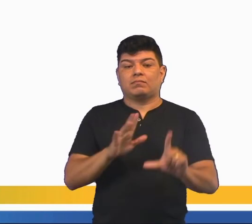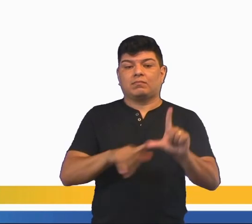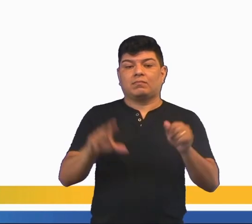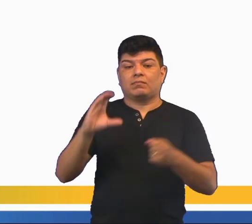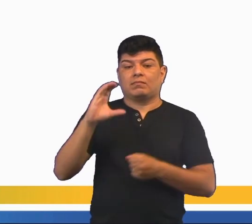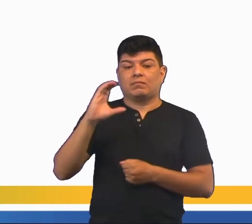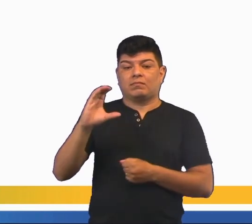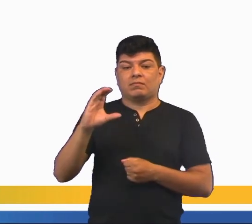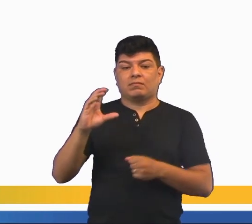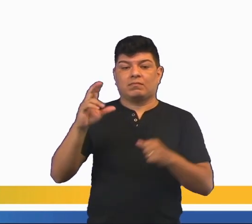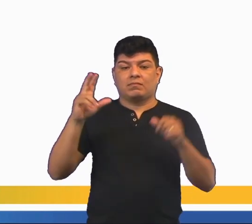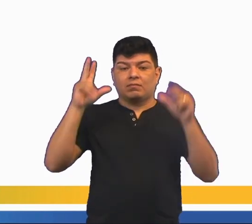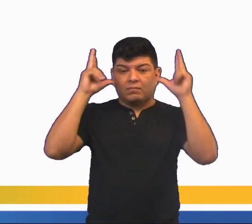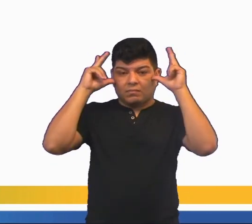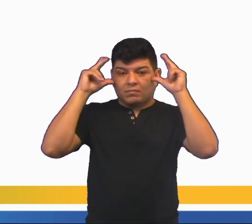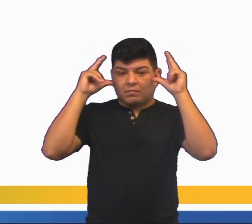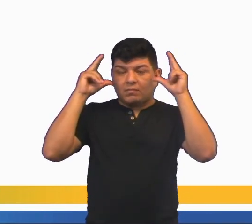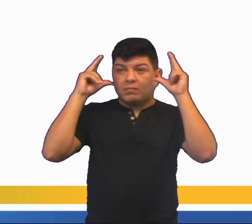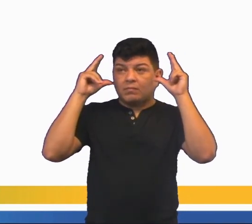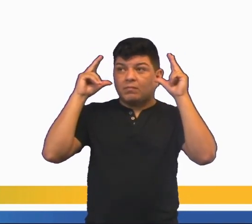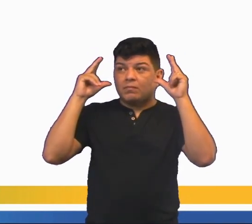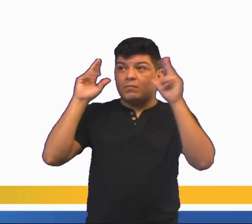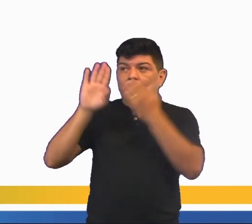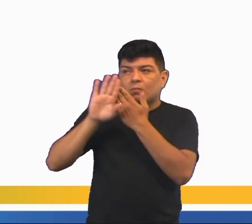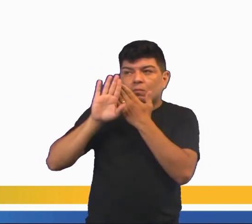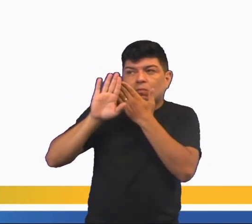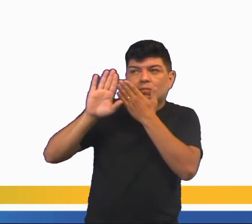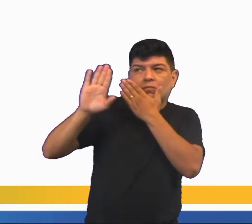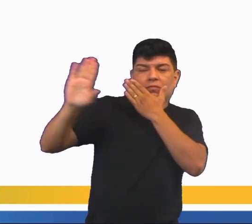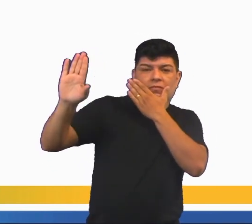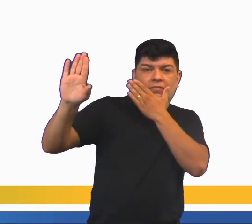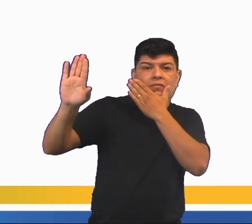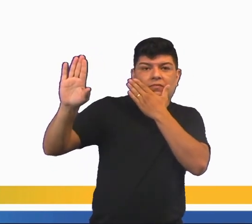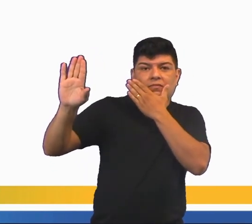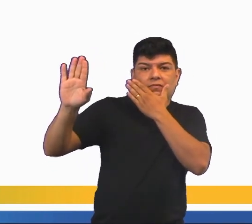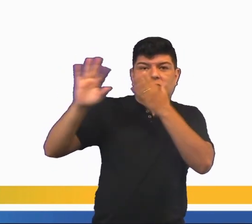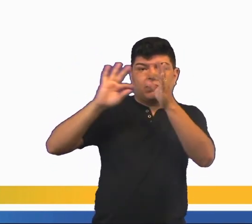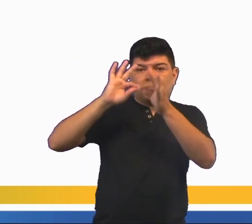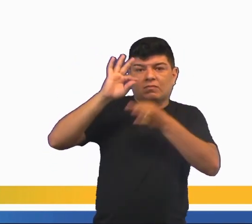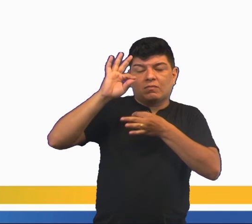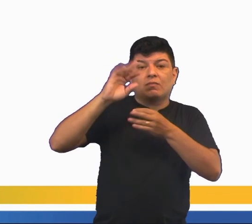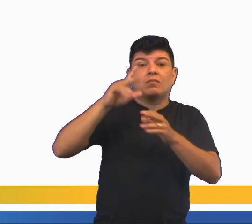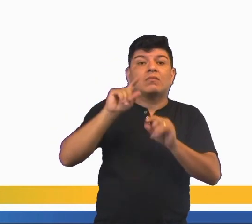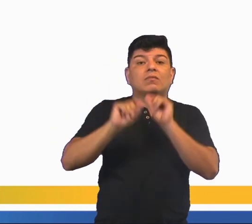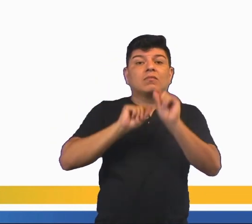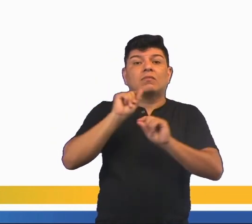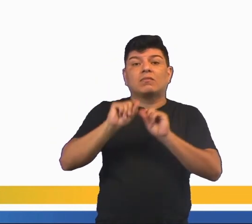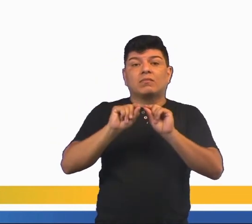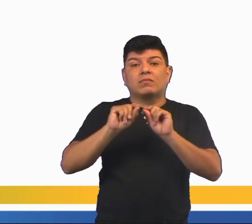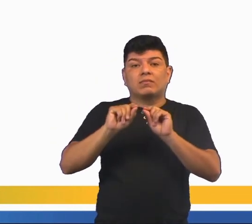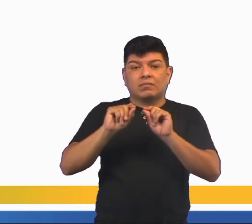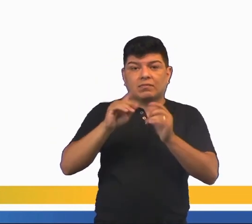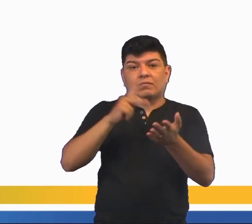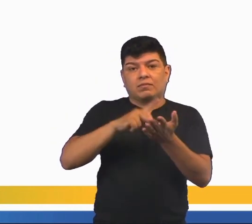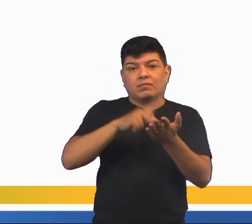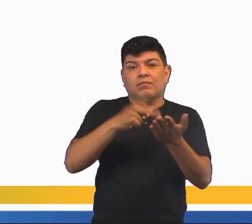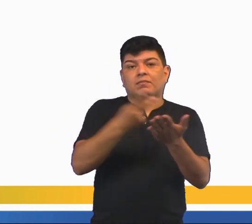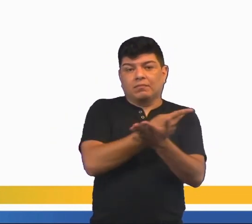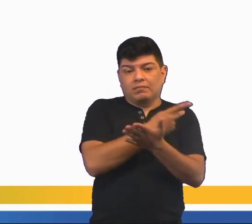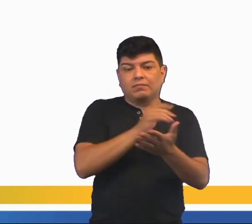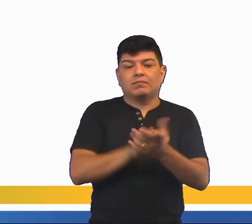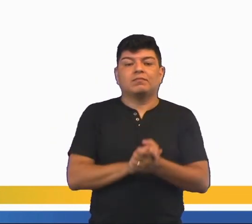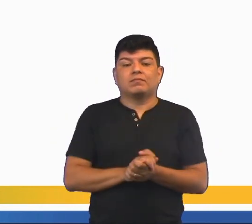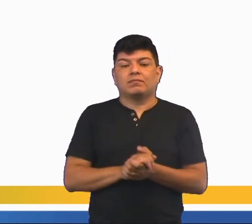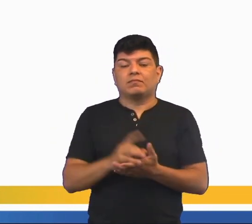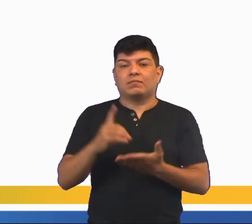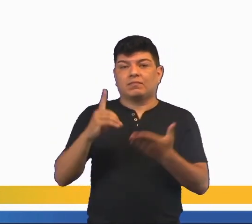Na C, a raposa afastou-se da videira. Ela realmente afastou-se. Então, aqui também expressa um